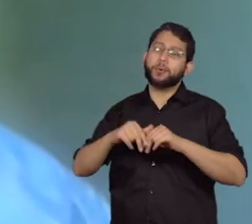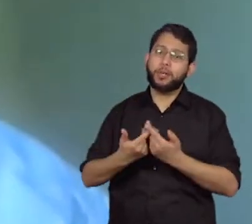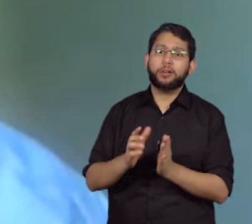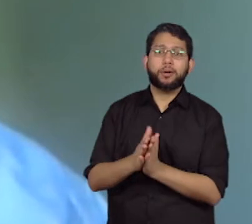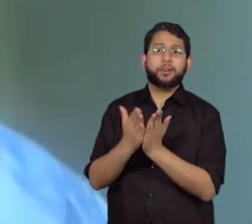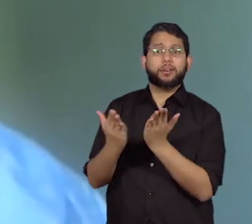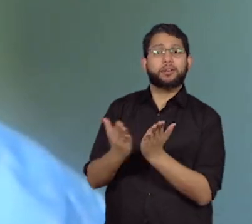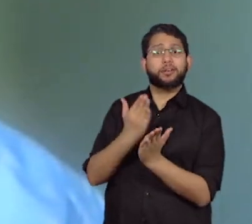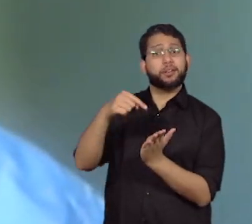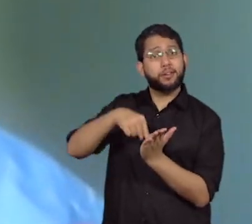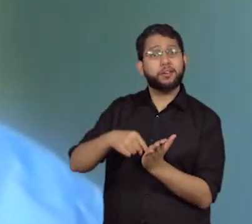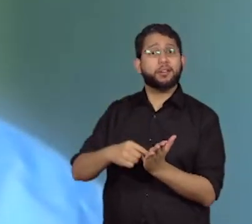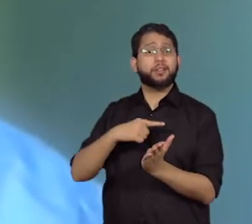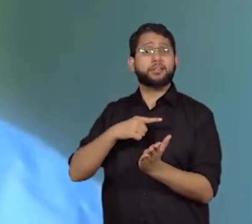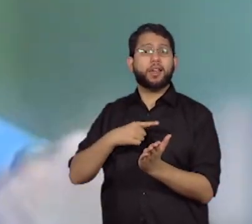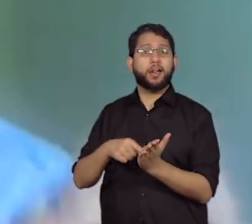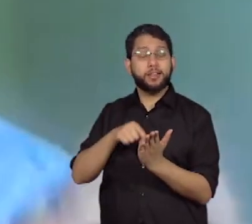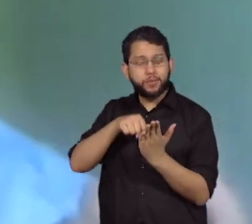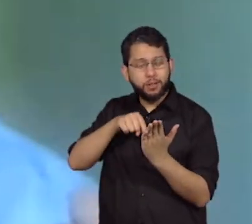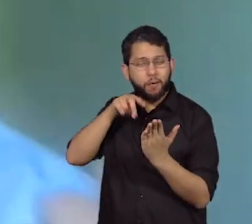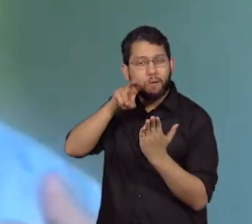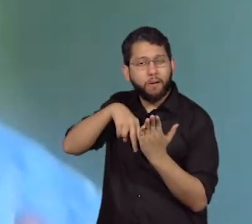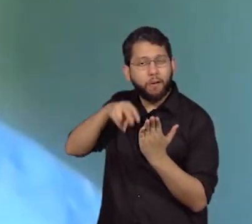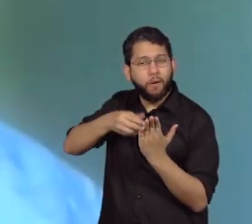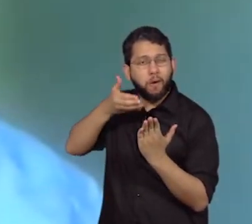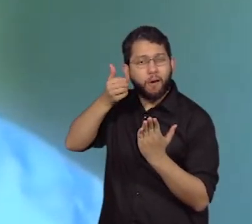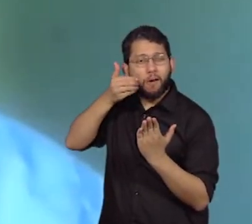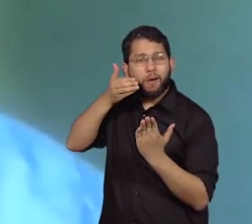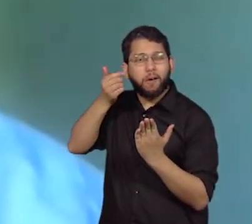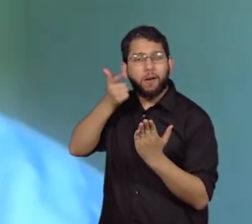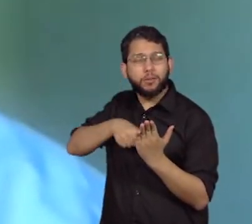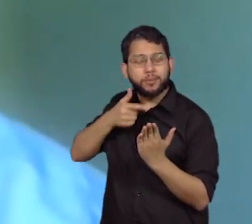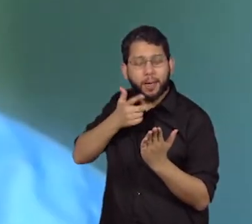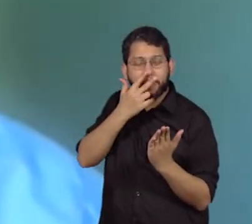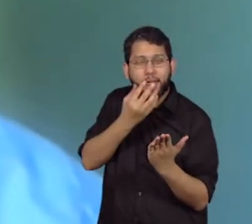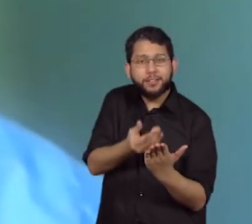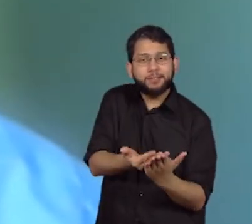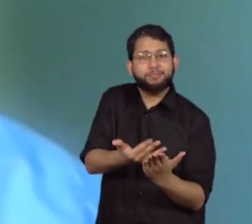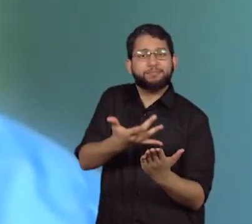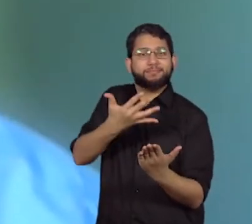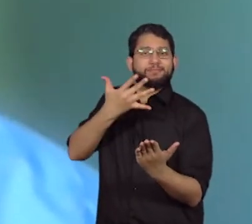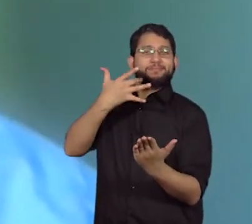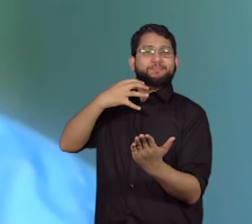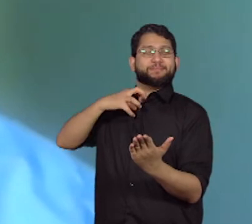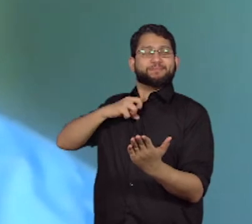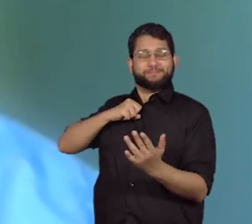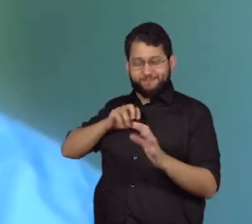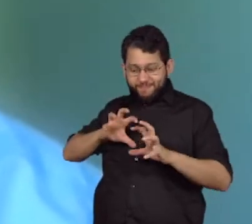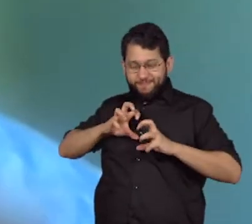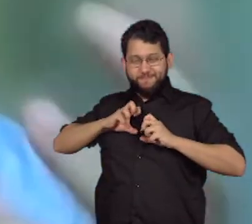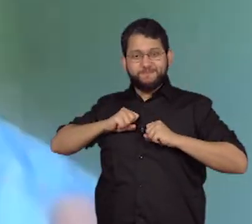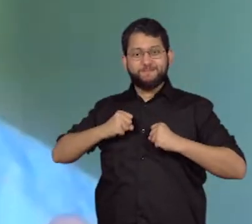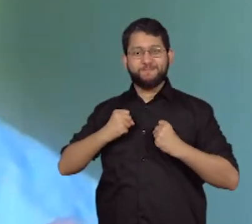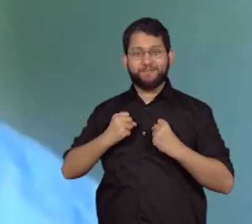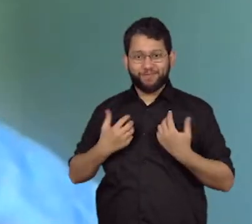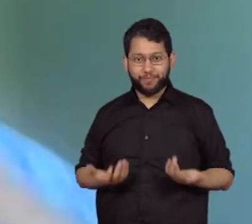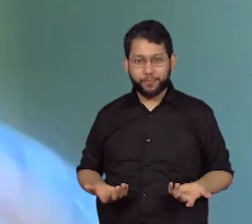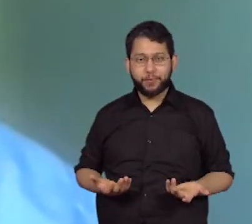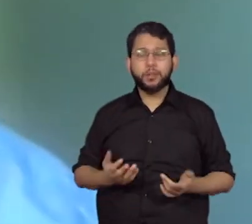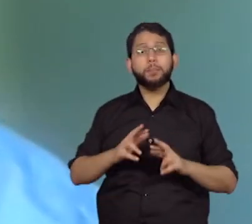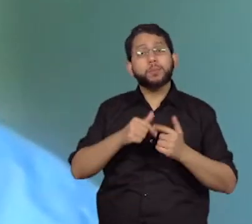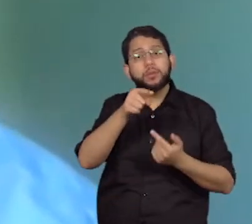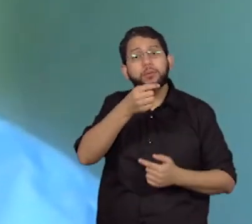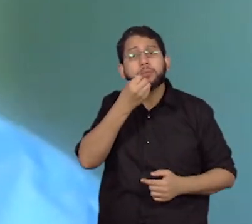quando você consome, você absorve um pouco disso. Então, eu acho que essa questão